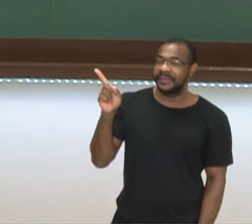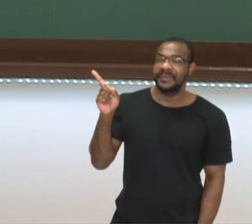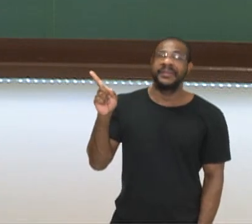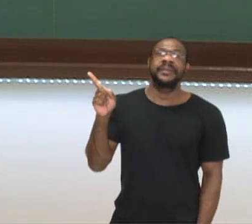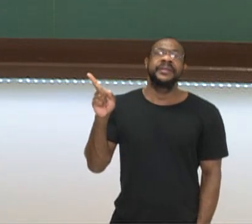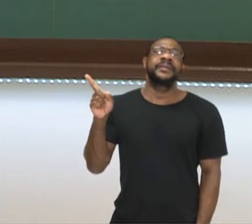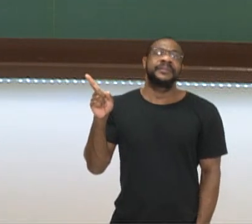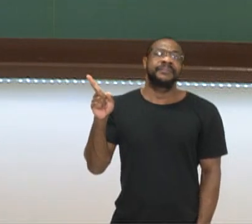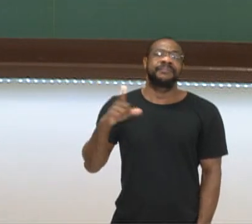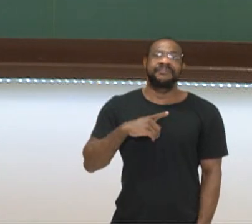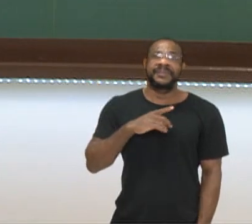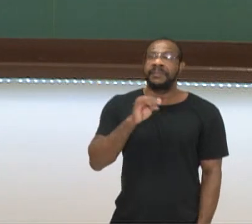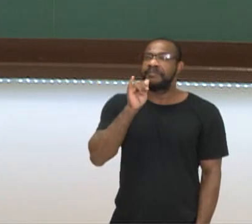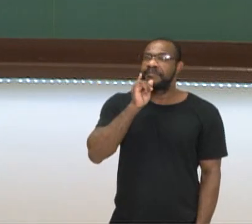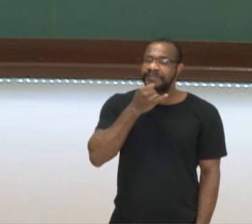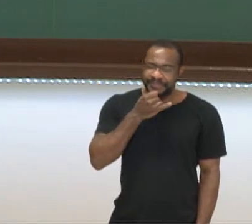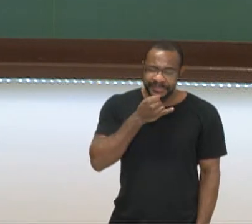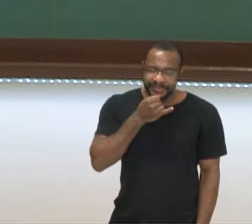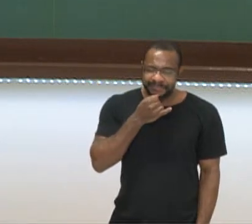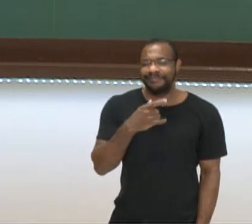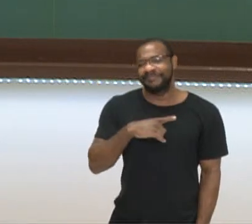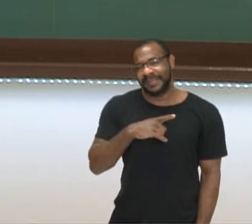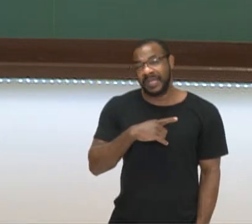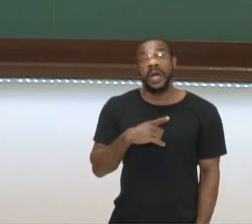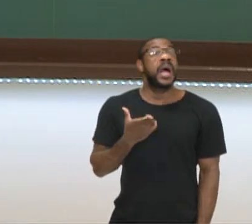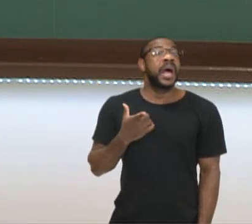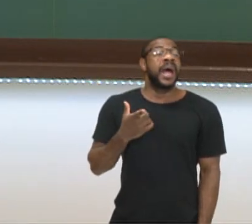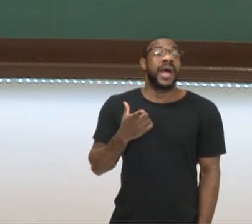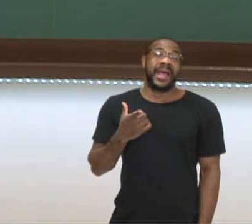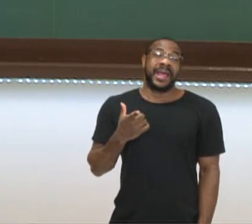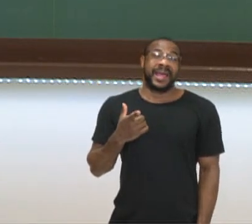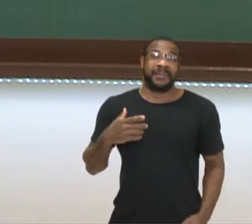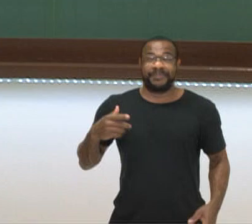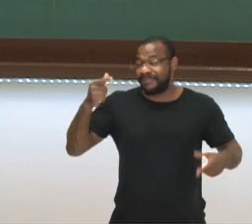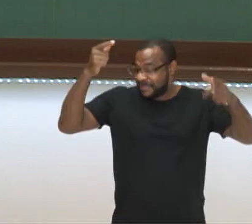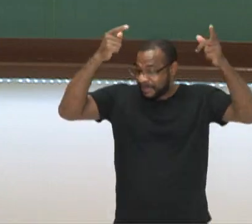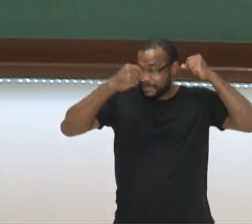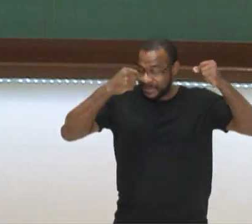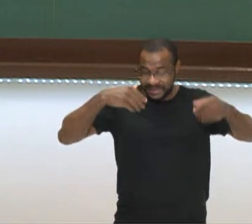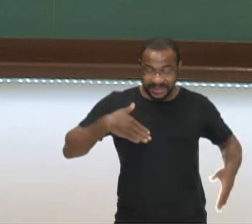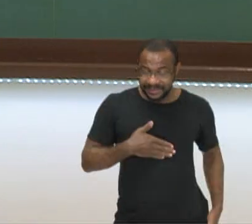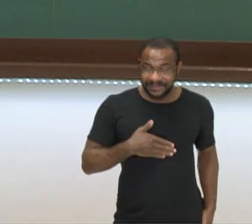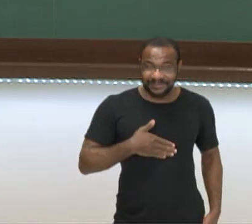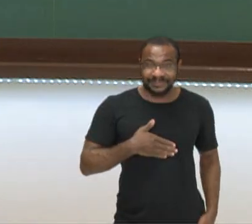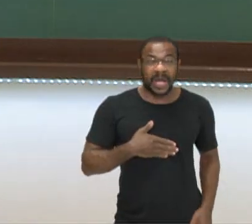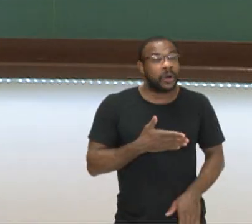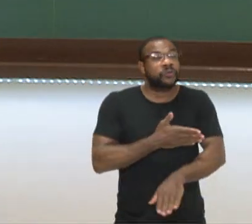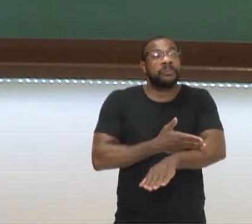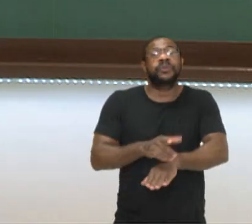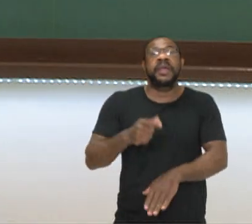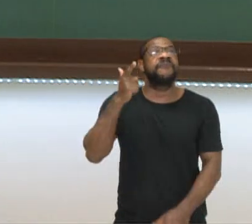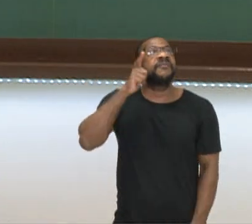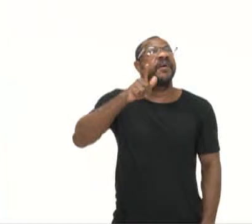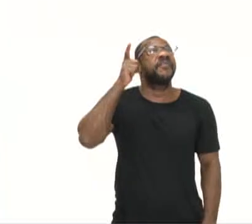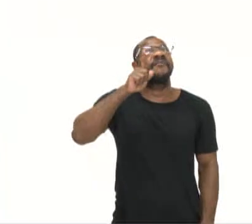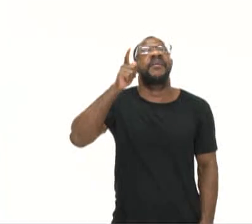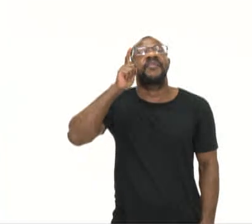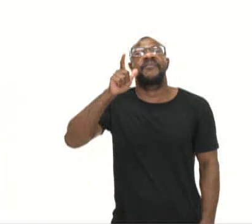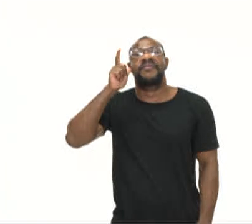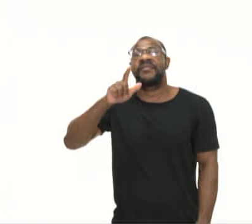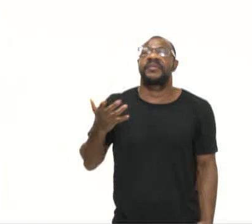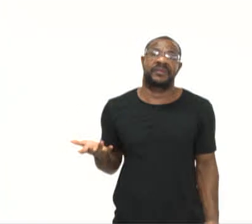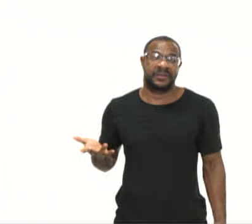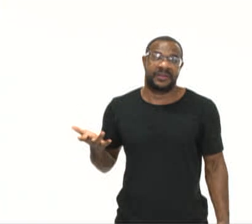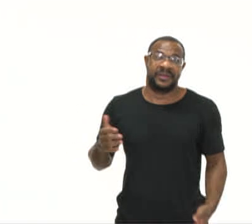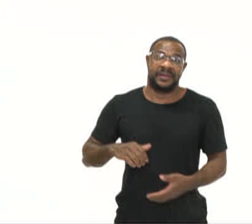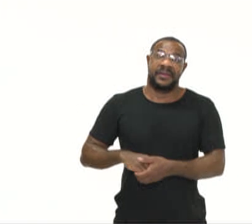abalado. Napoleão Bonaparte estava extremamente acostumado a vencer todas as batalhas. E olha só, por terra, o exército